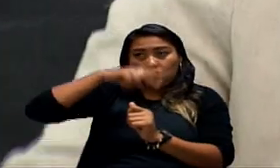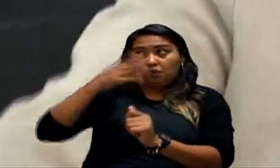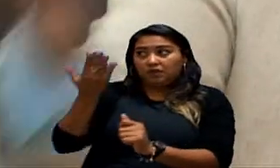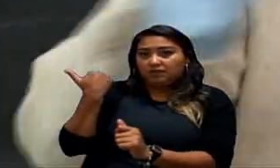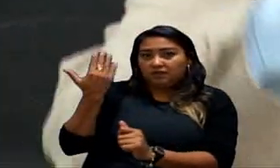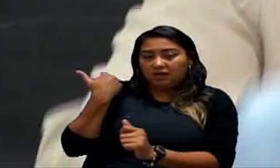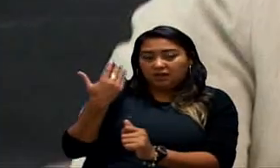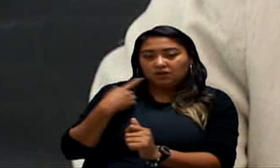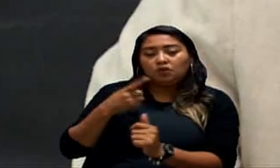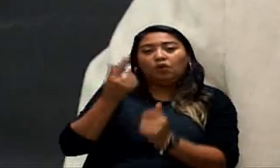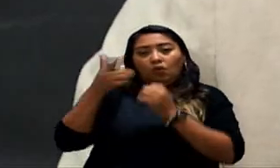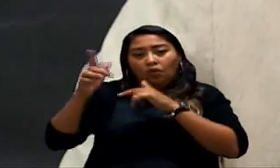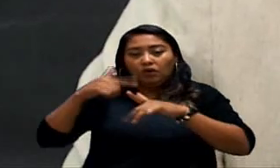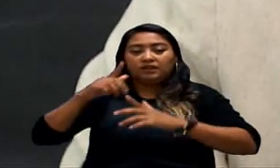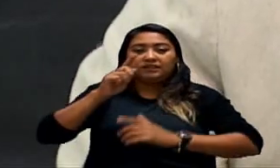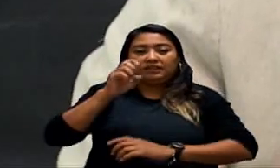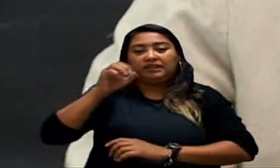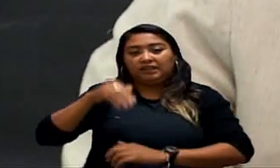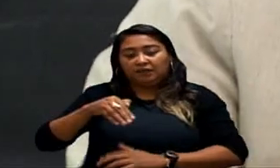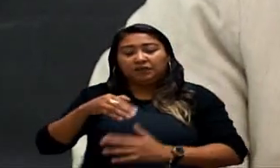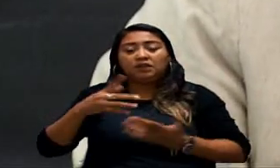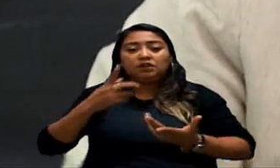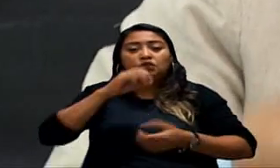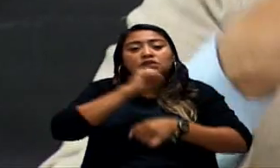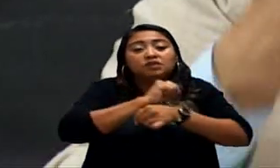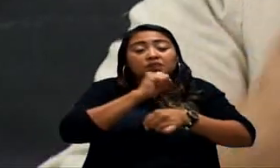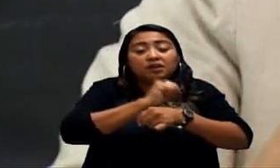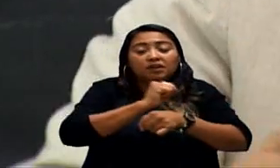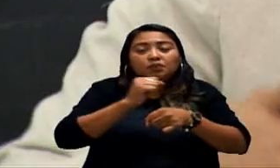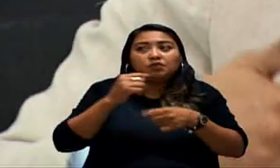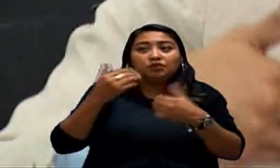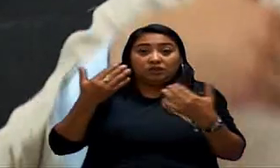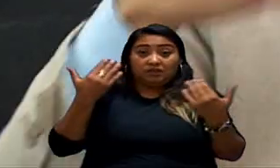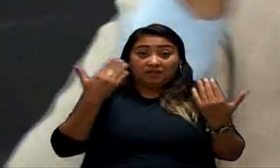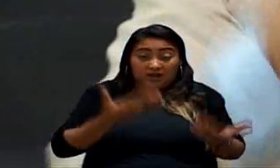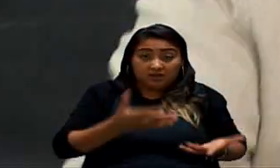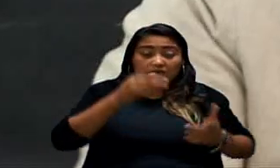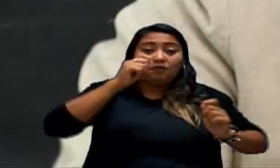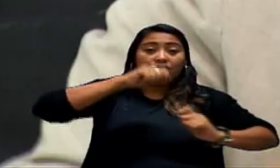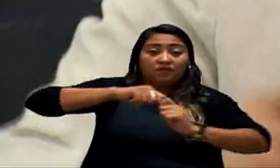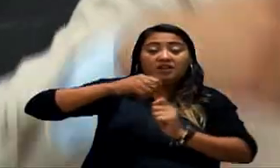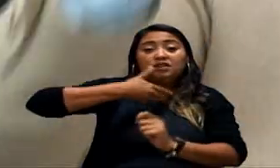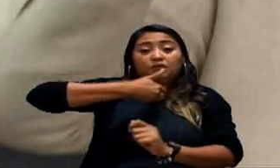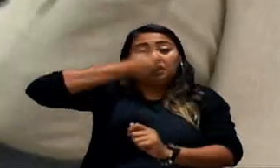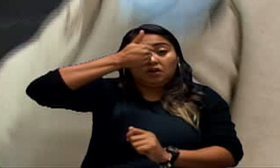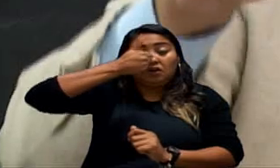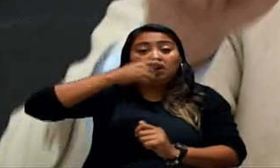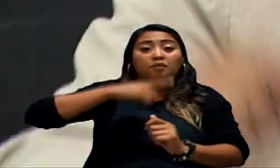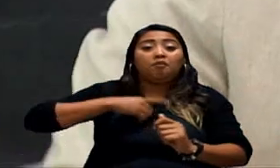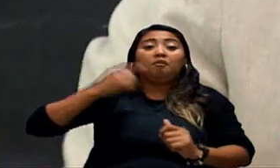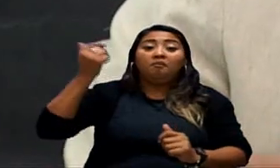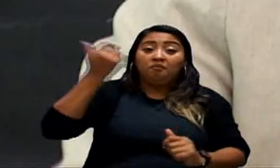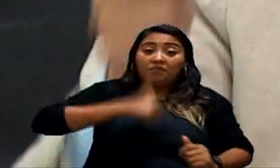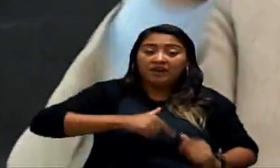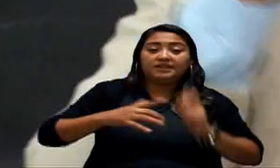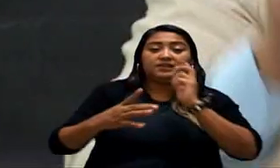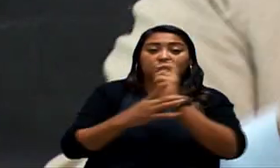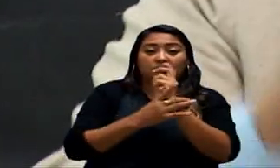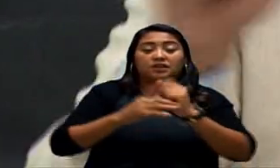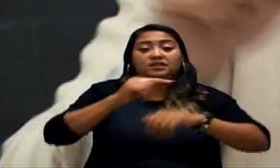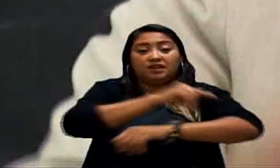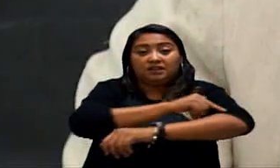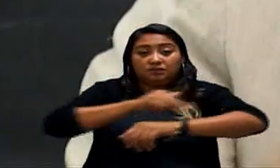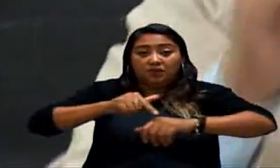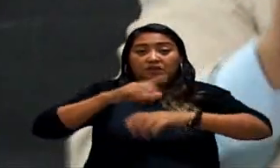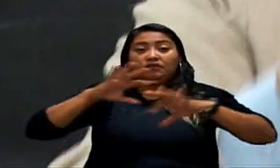anterior por outras administrações. Esperamos que, com isso, faça mais melhorias e traga mais segurança e respeito